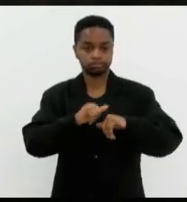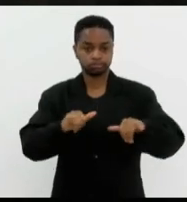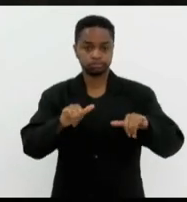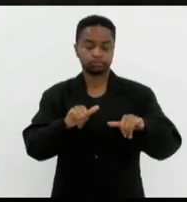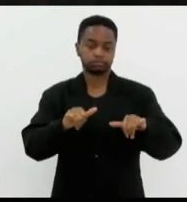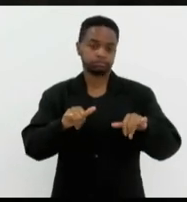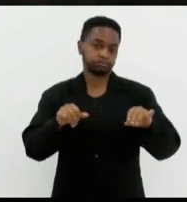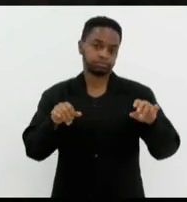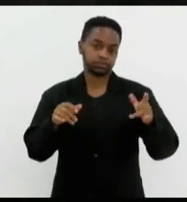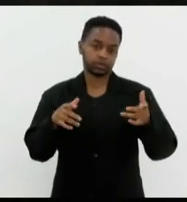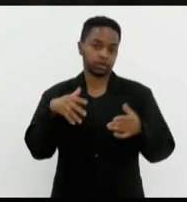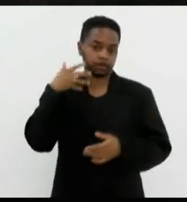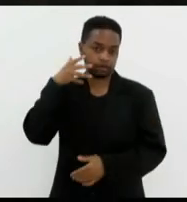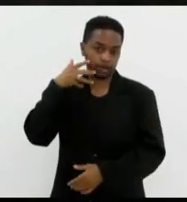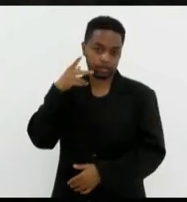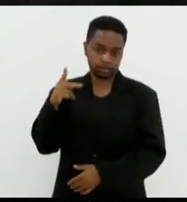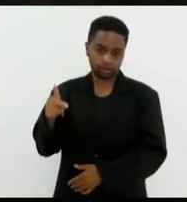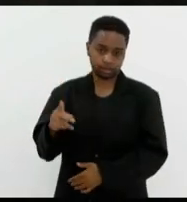e